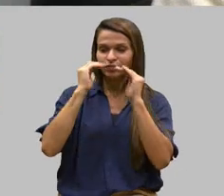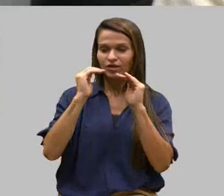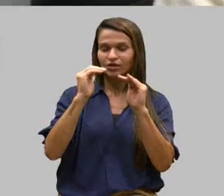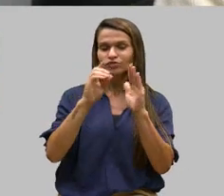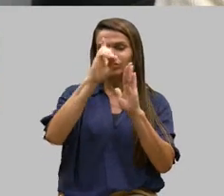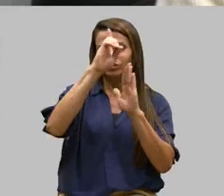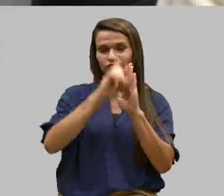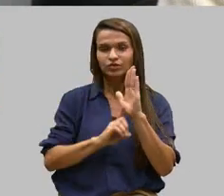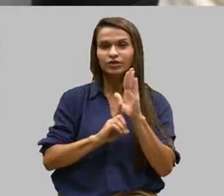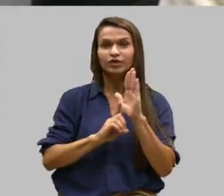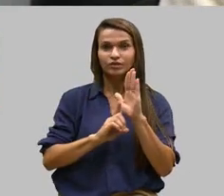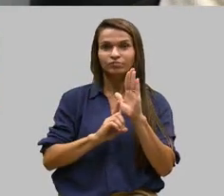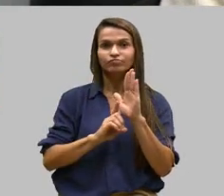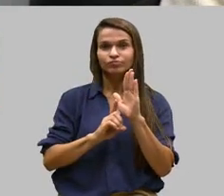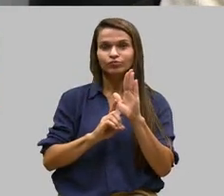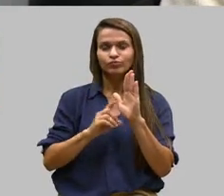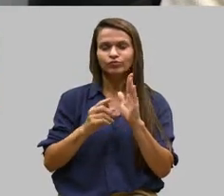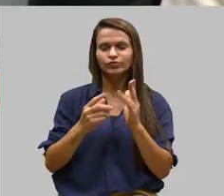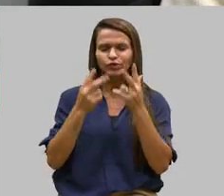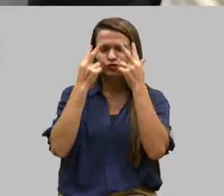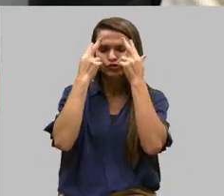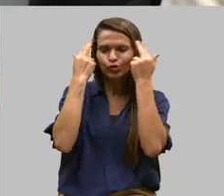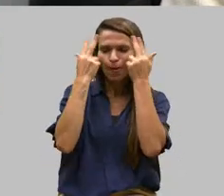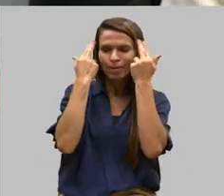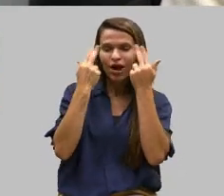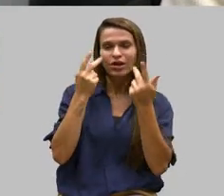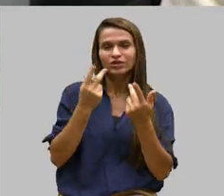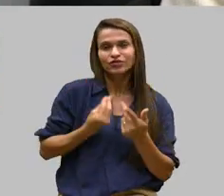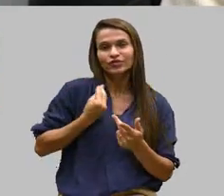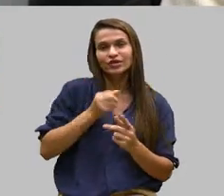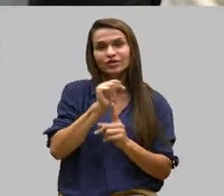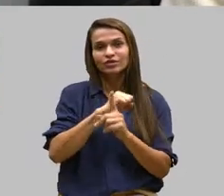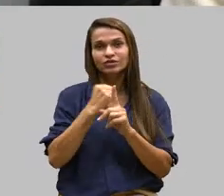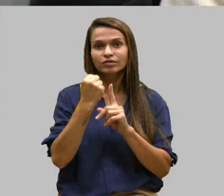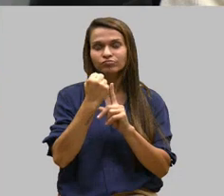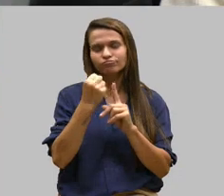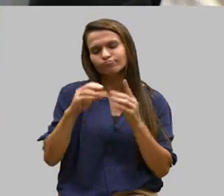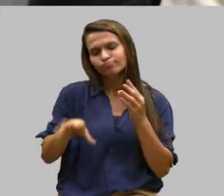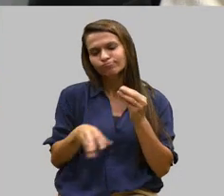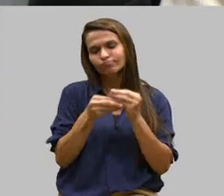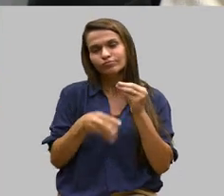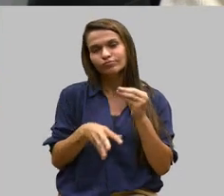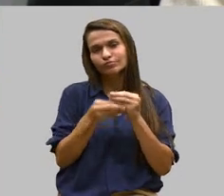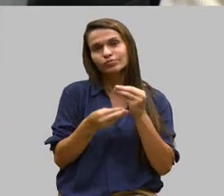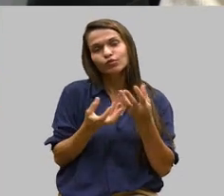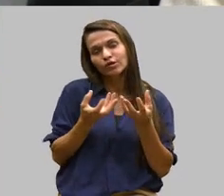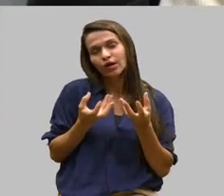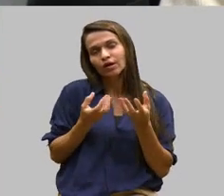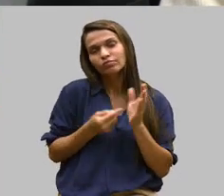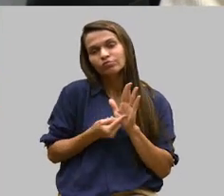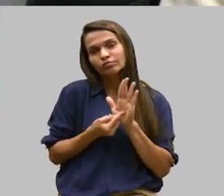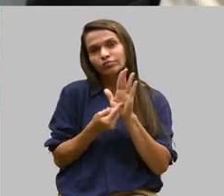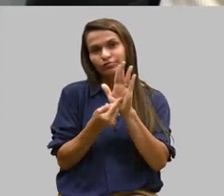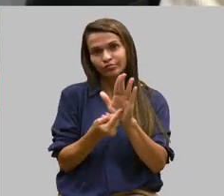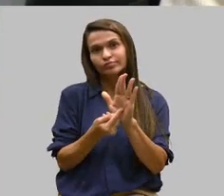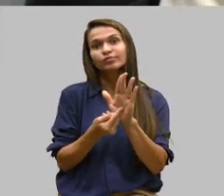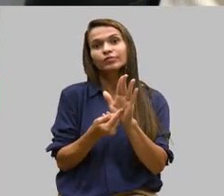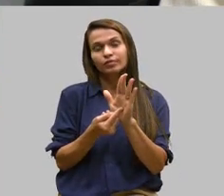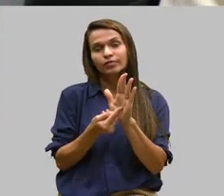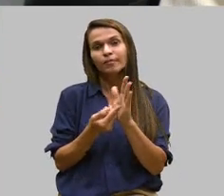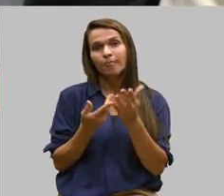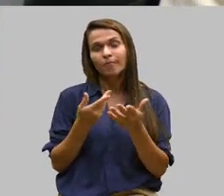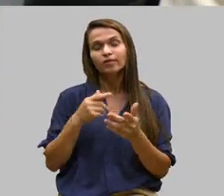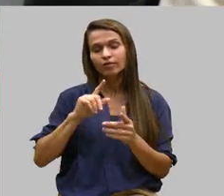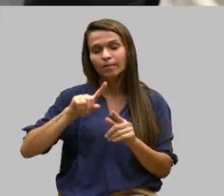suas condições normais de vida na sociedade então esses colocações que eu gostaria de trazer né e depois evidentemente a gente poderá